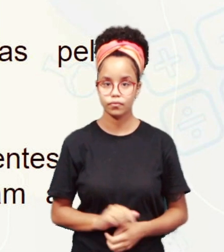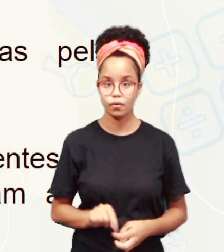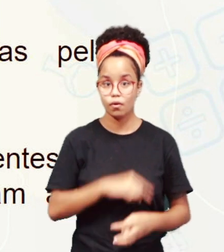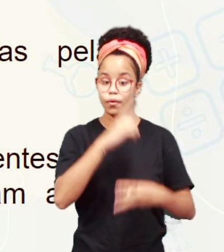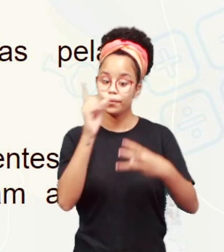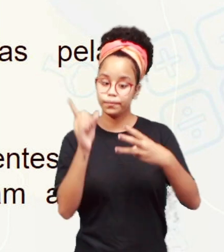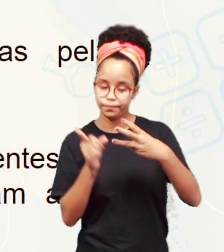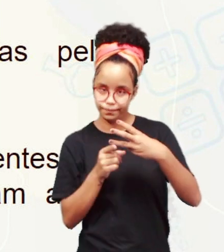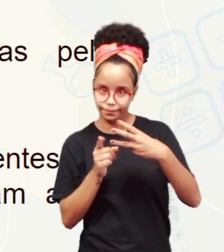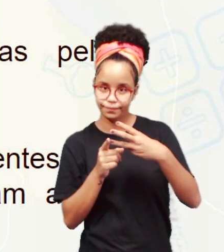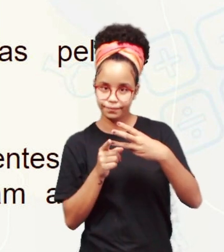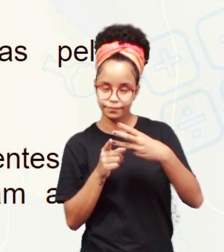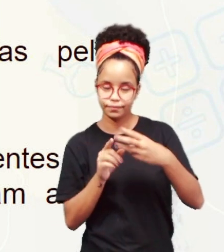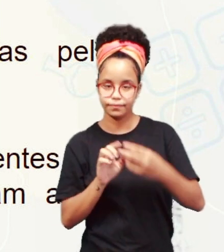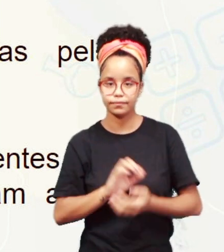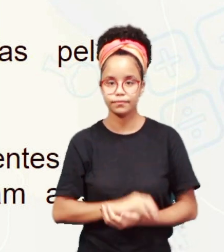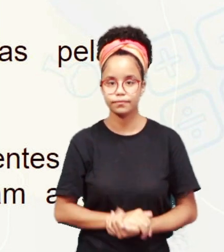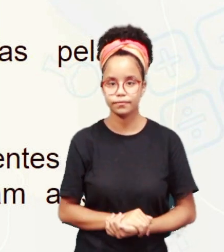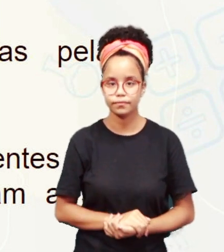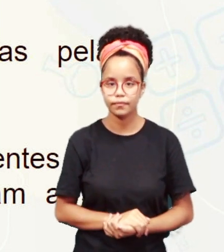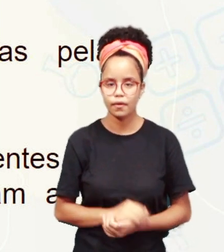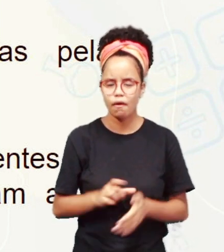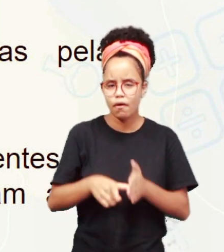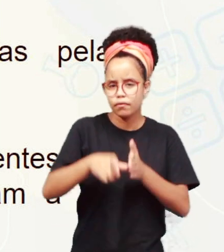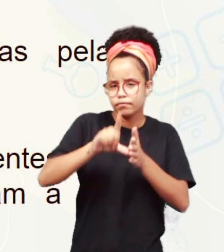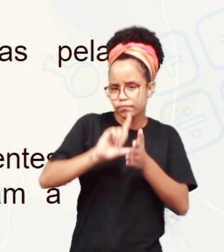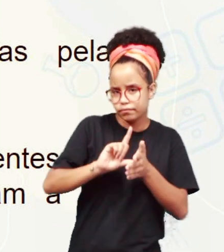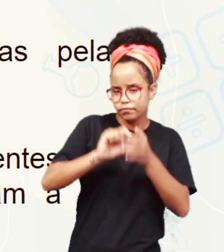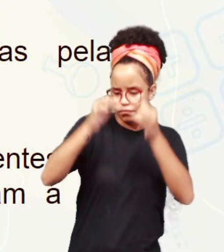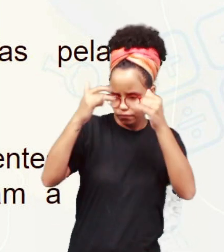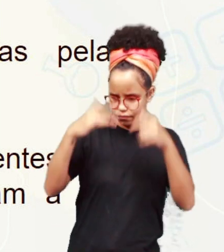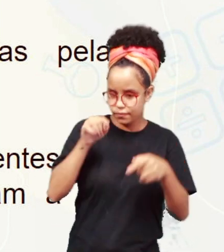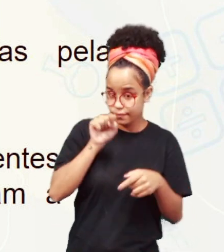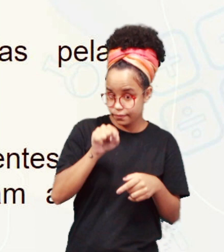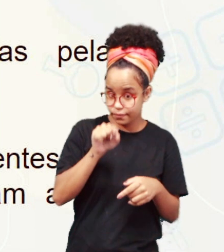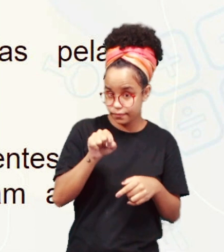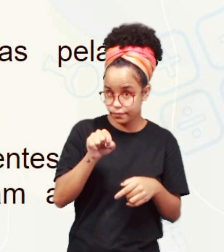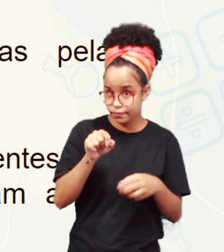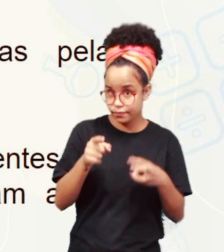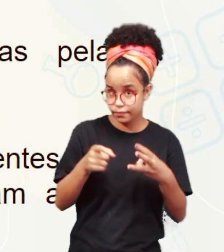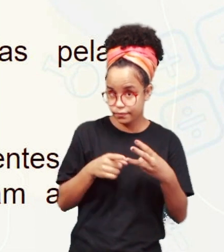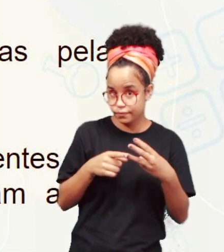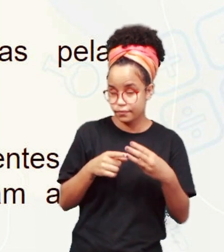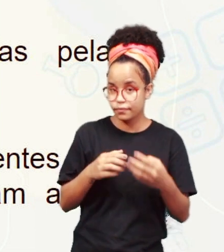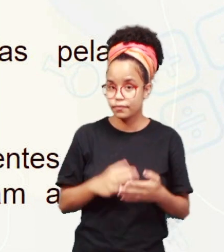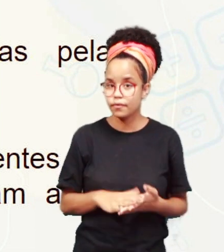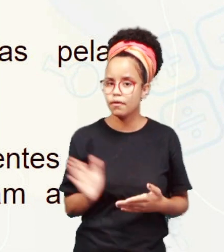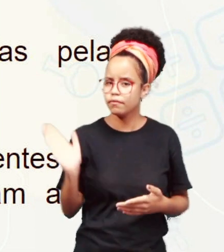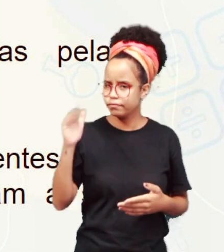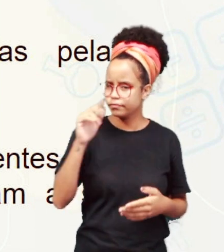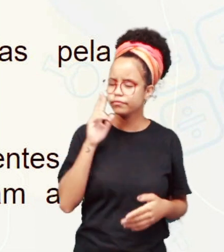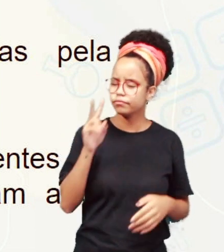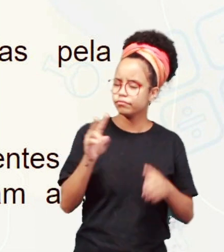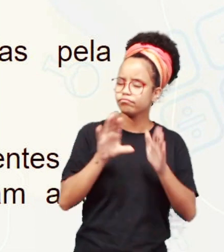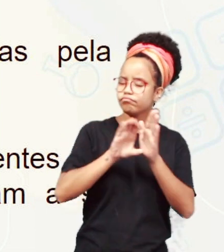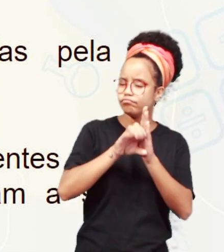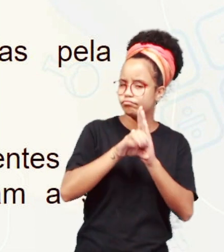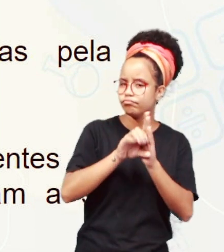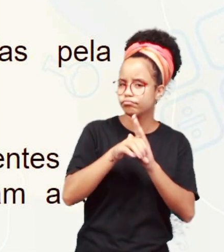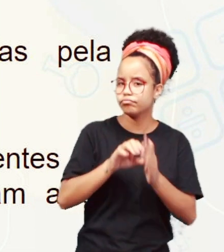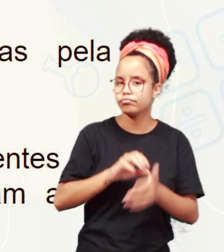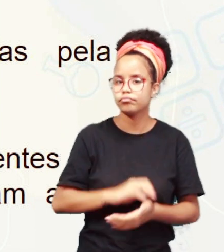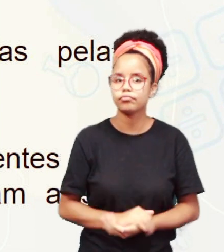equilíbrio químico antes de falarmos de equilíbrio químico vamos alguns conselhos